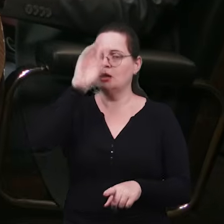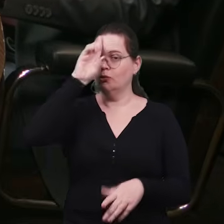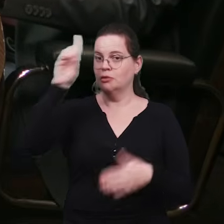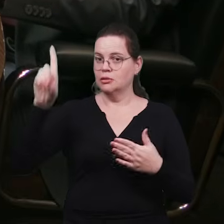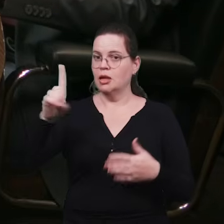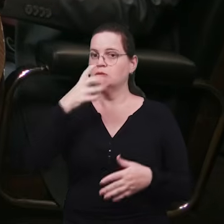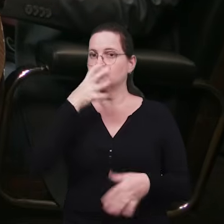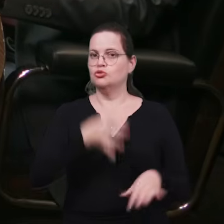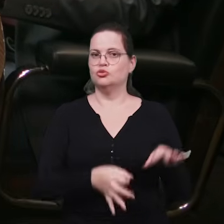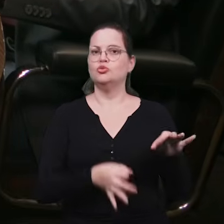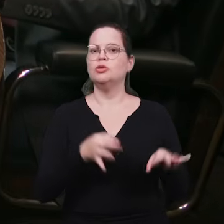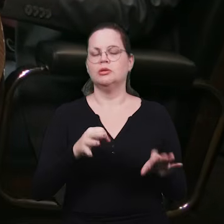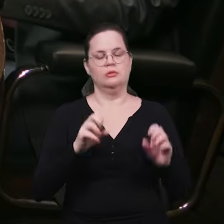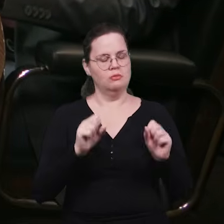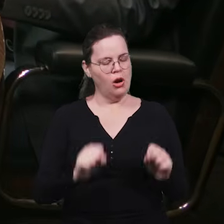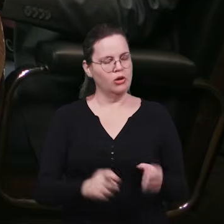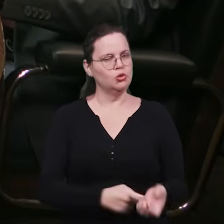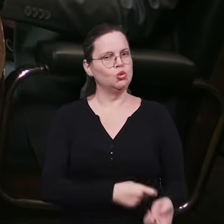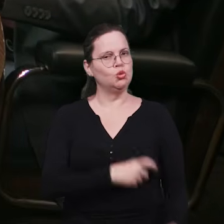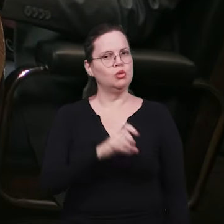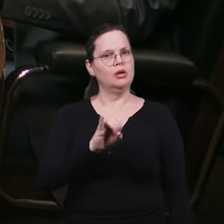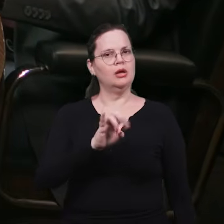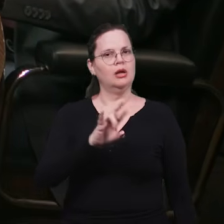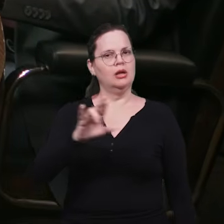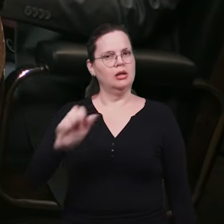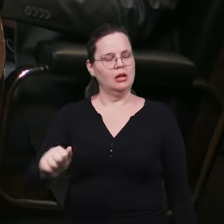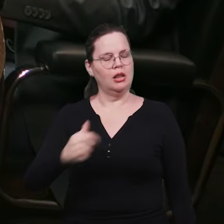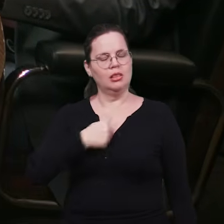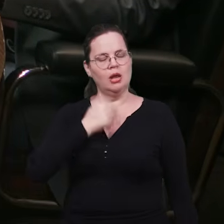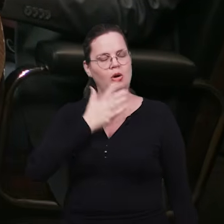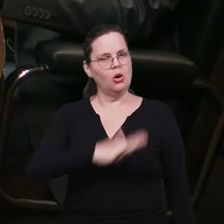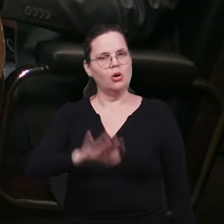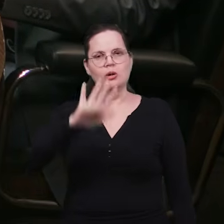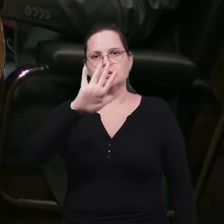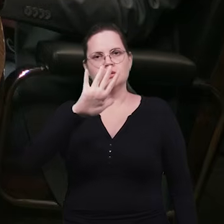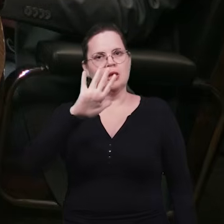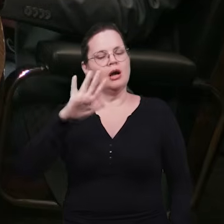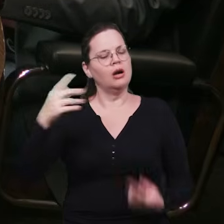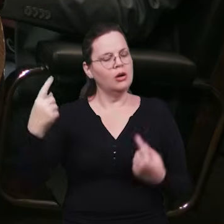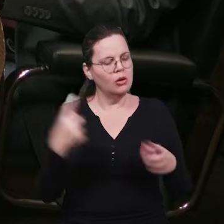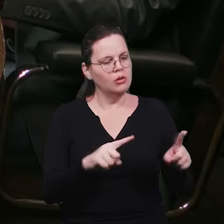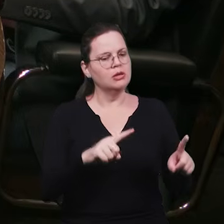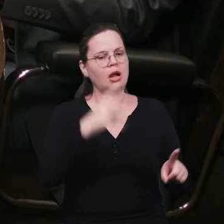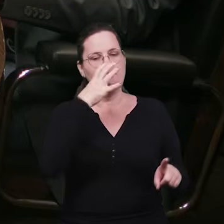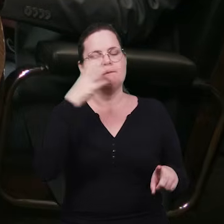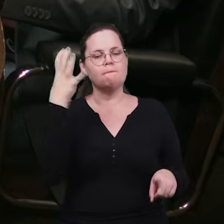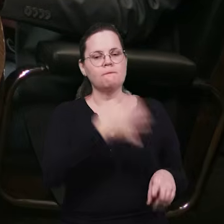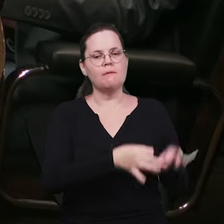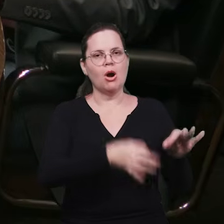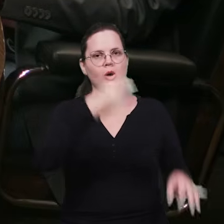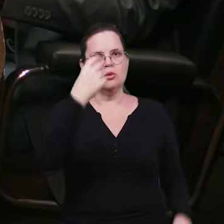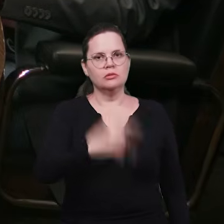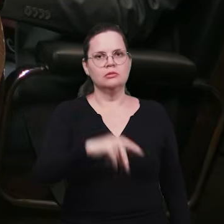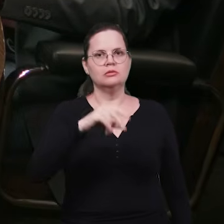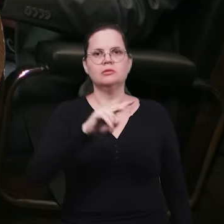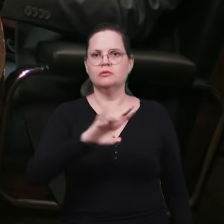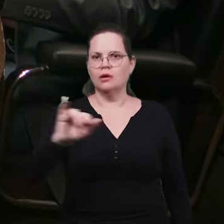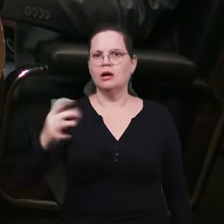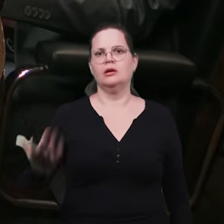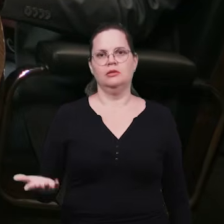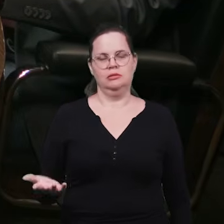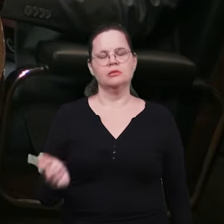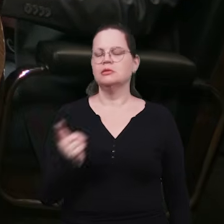que pode se irar, pode se voltar contra o seu povo e aplicar o seu juízo.